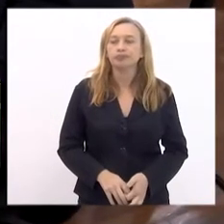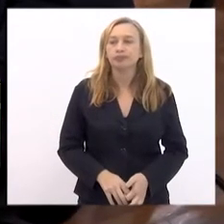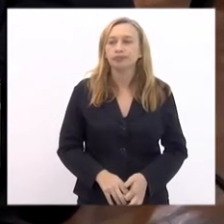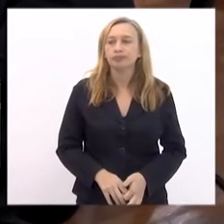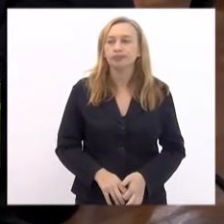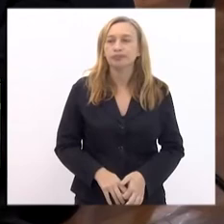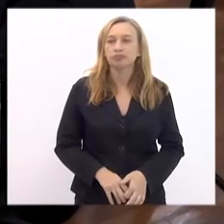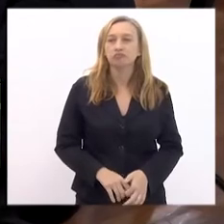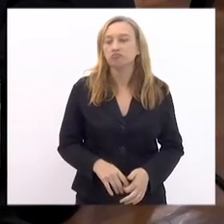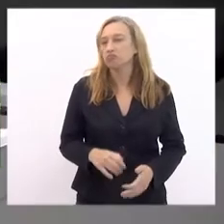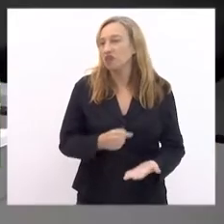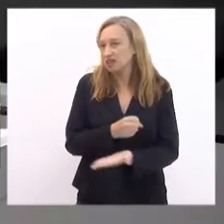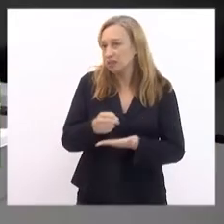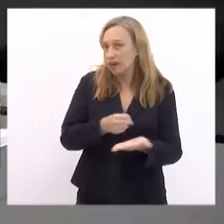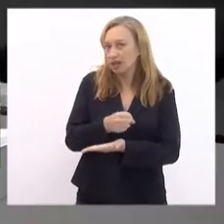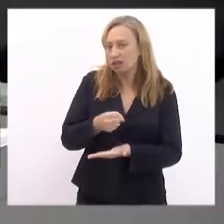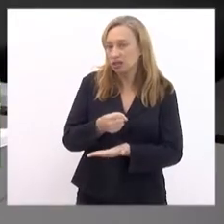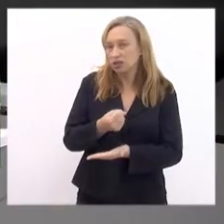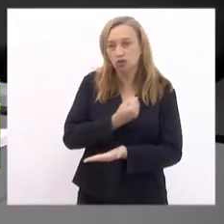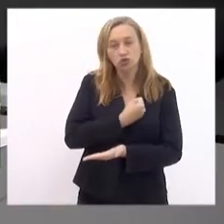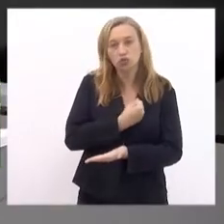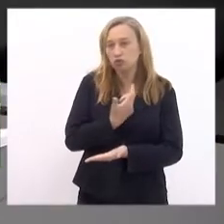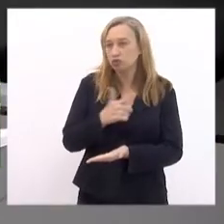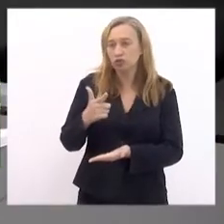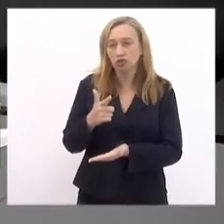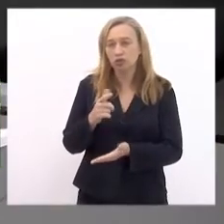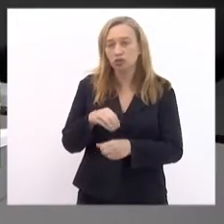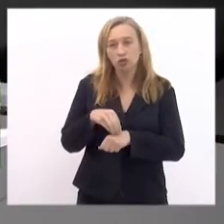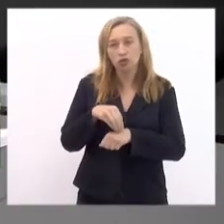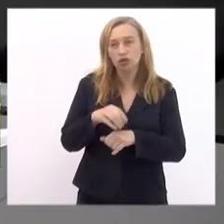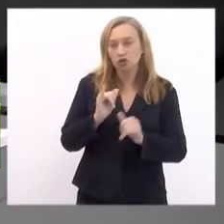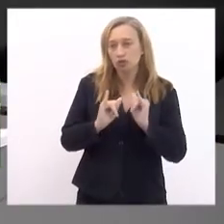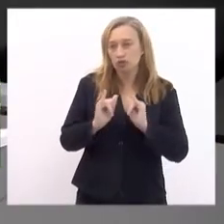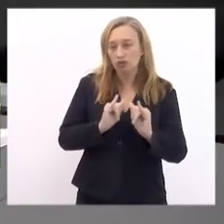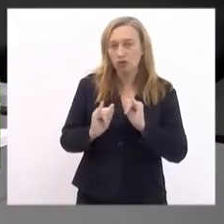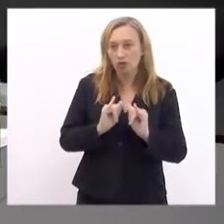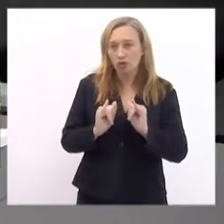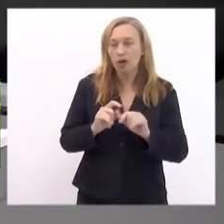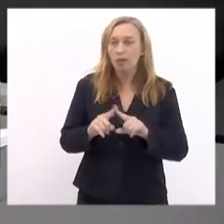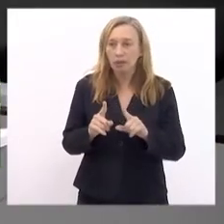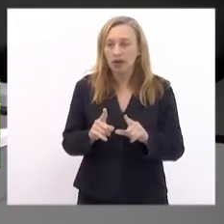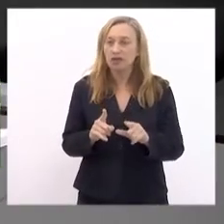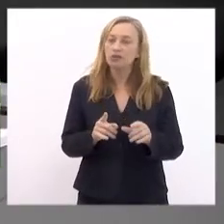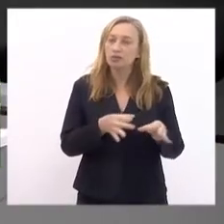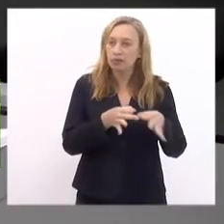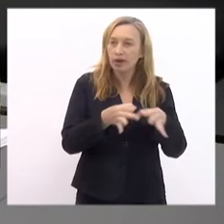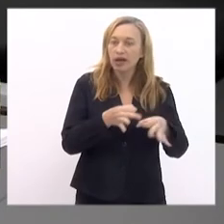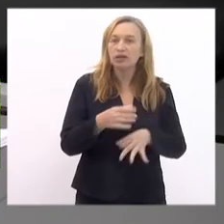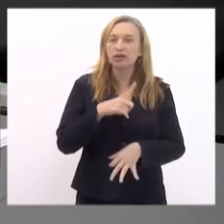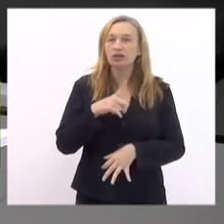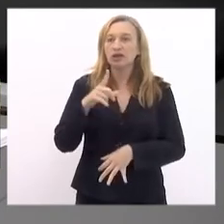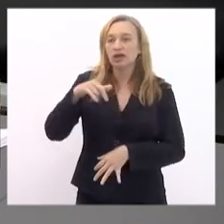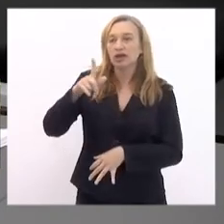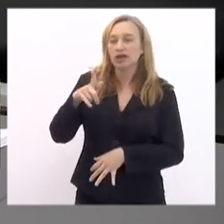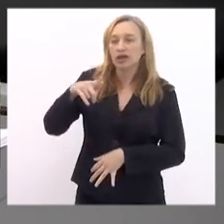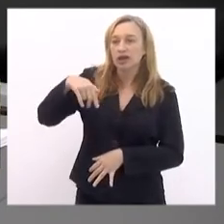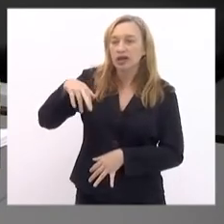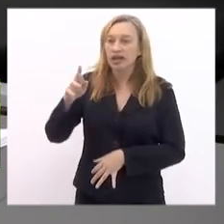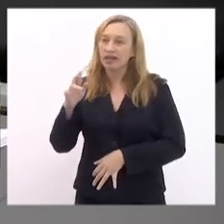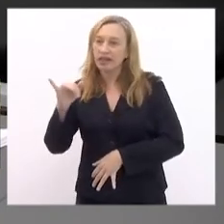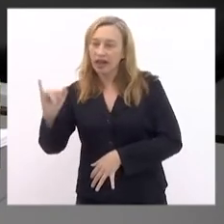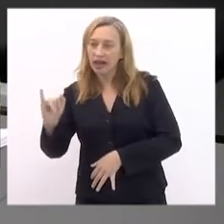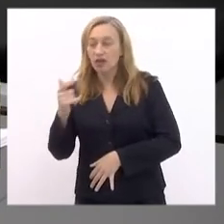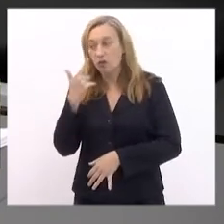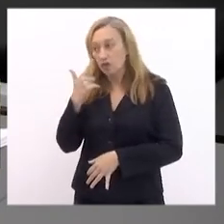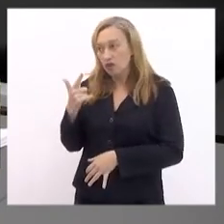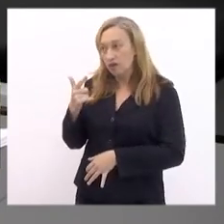Não tenho essa base, porque ele não indica a atividade dele, mas quando eles são formalizados, a gente tem o KINAI, né? Que é a atividade produtiva dele. Eu vou